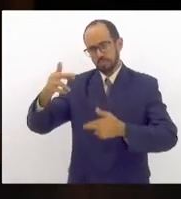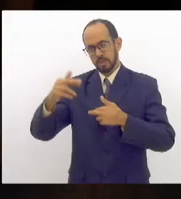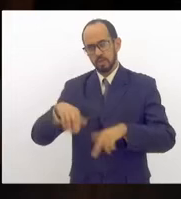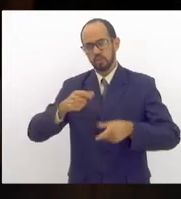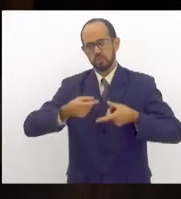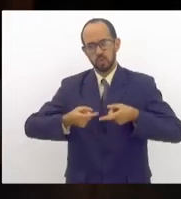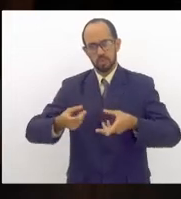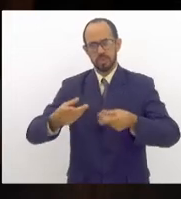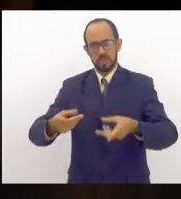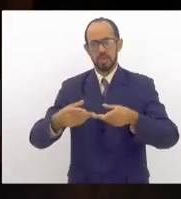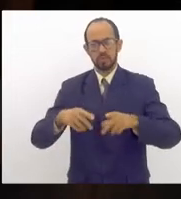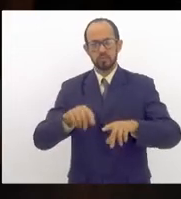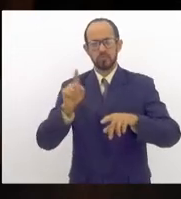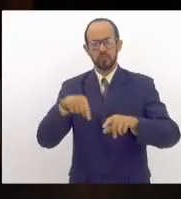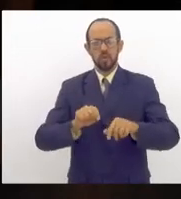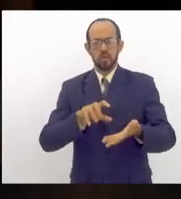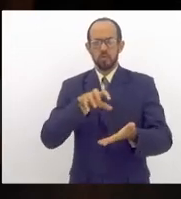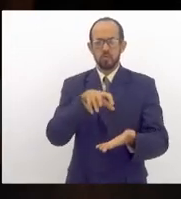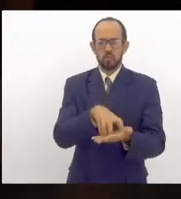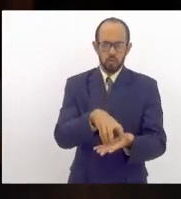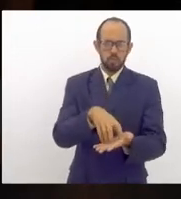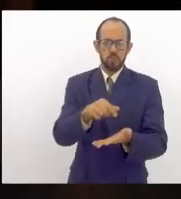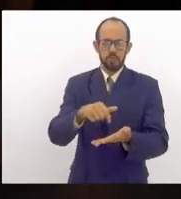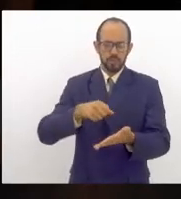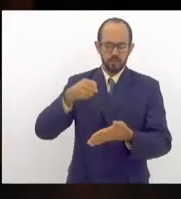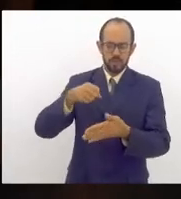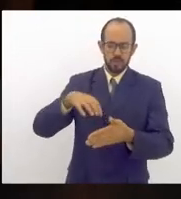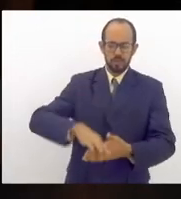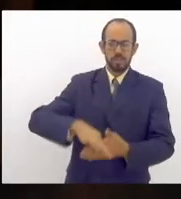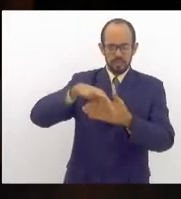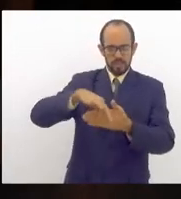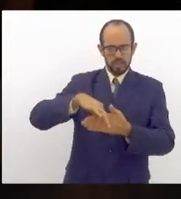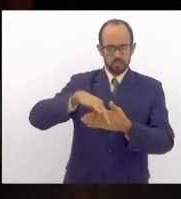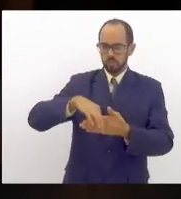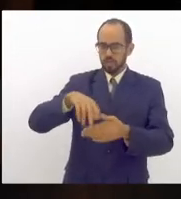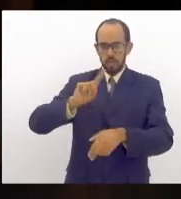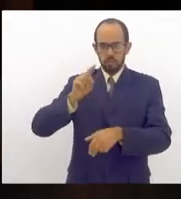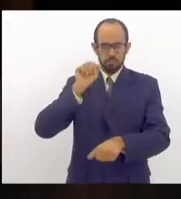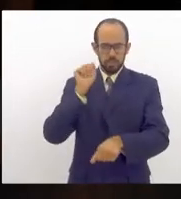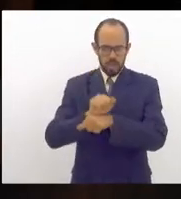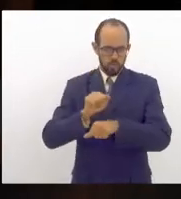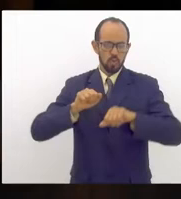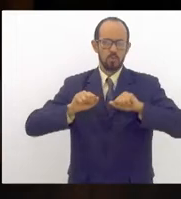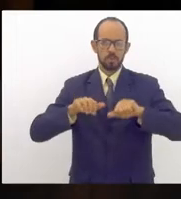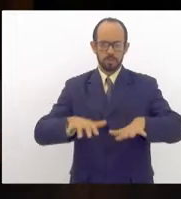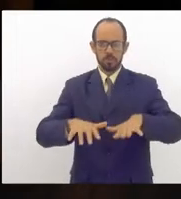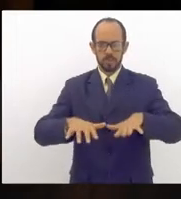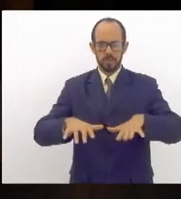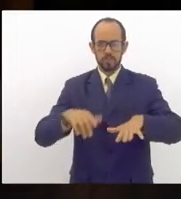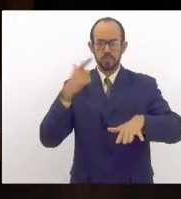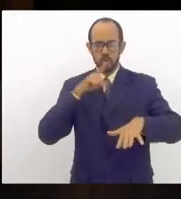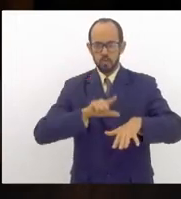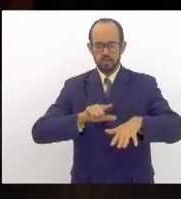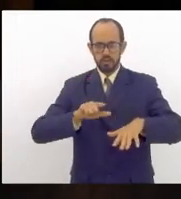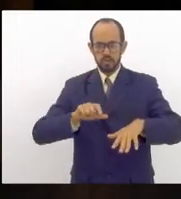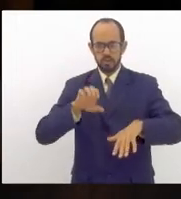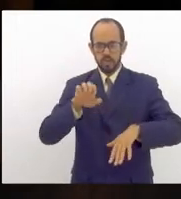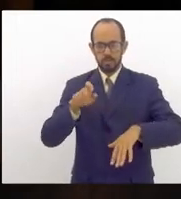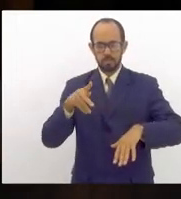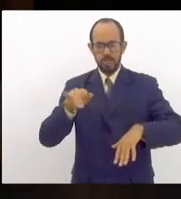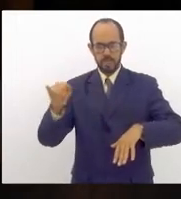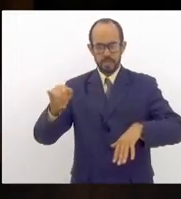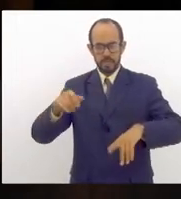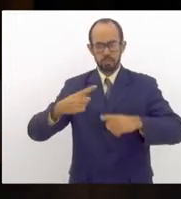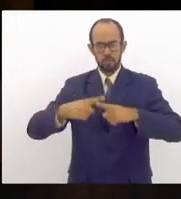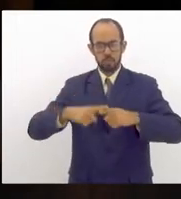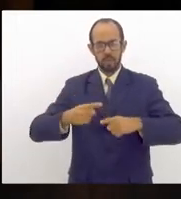é uma foi uma categoria que teve à frente é que não parou durante a pandemia e a gente só conseguiu o material epi por